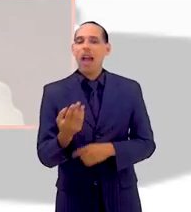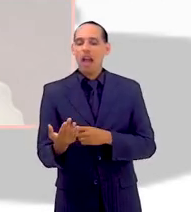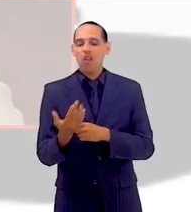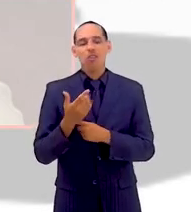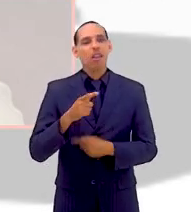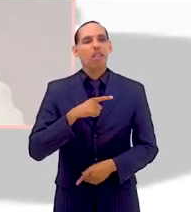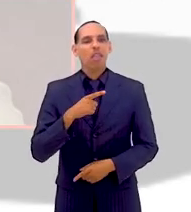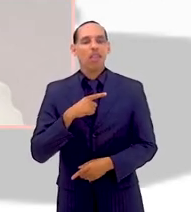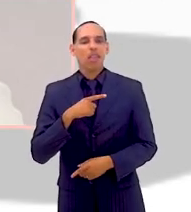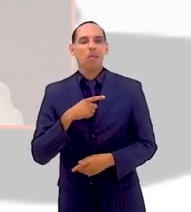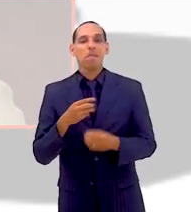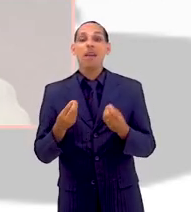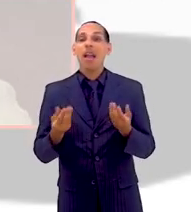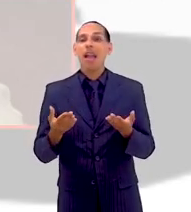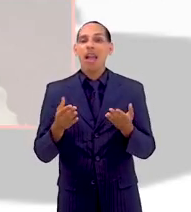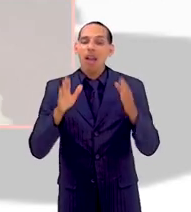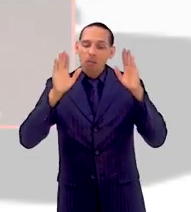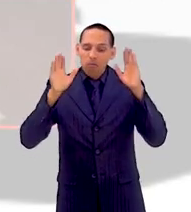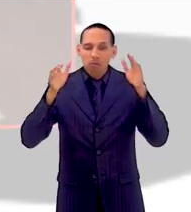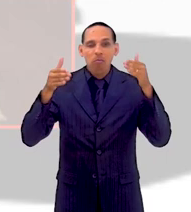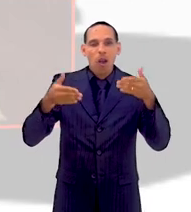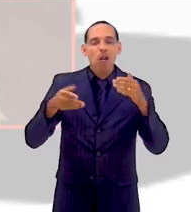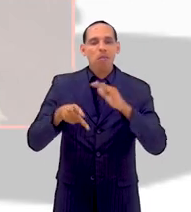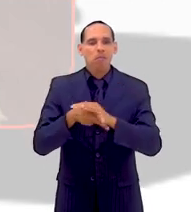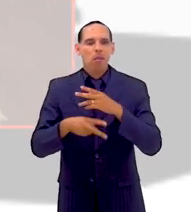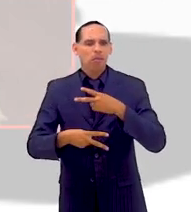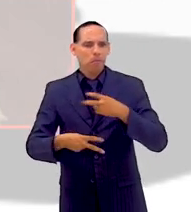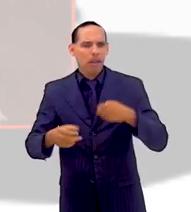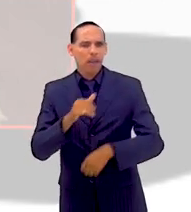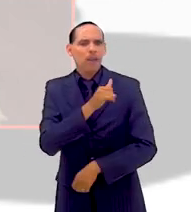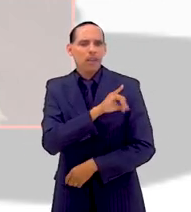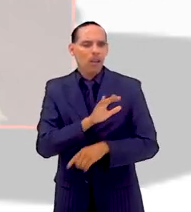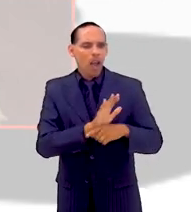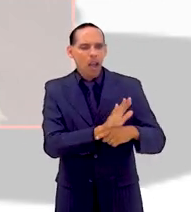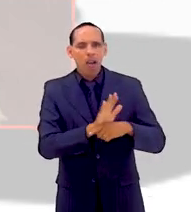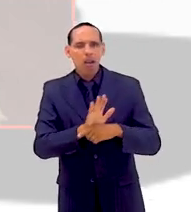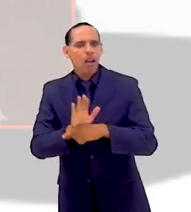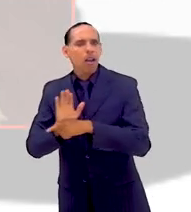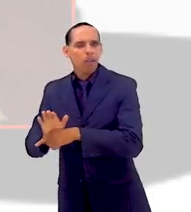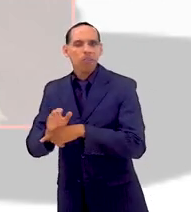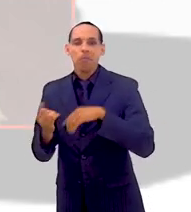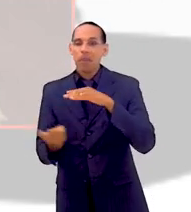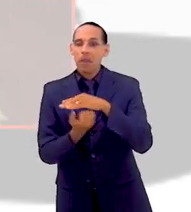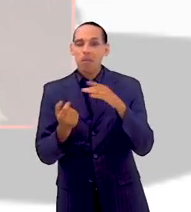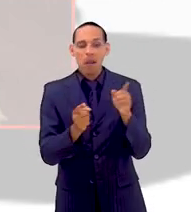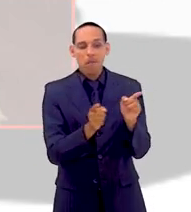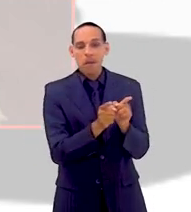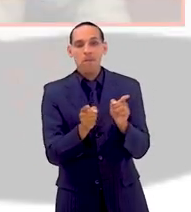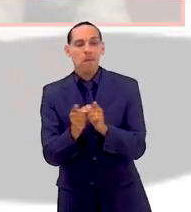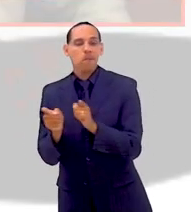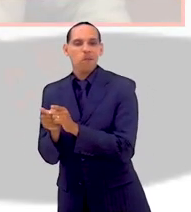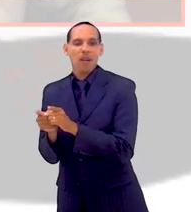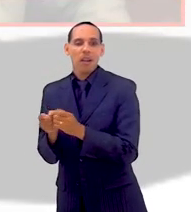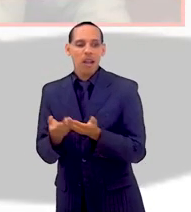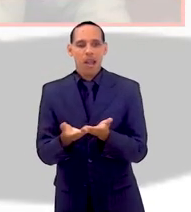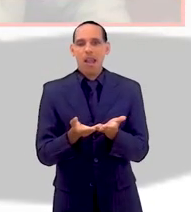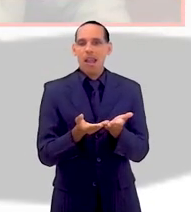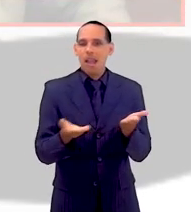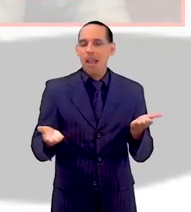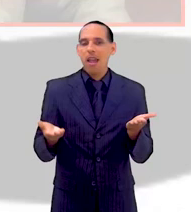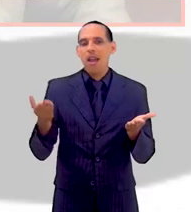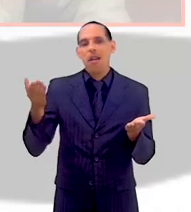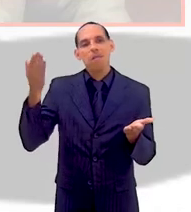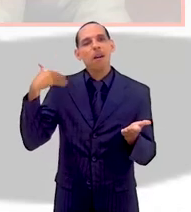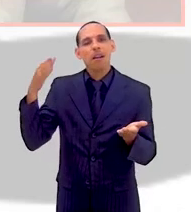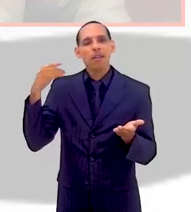uma importante dedicação do Sebrae Rio para ajudar principalmente pequenos e microempresários, que tem uma parcela fundamental